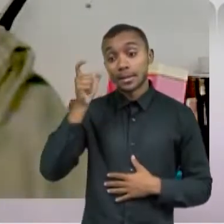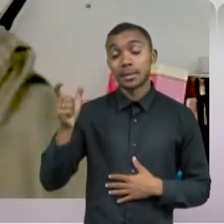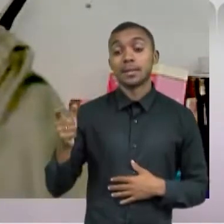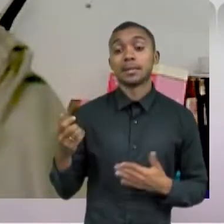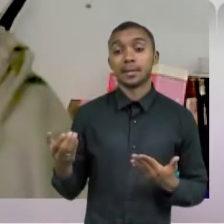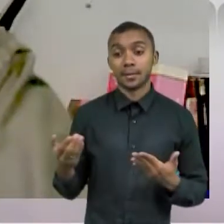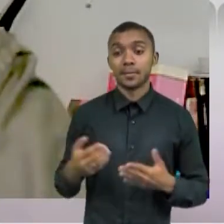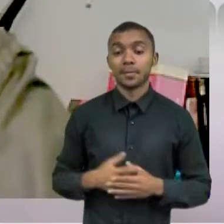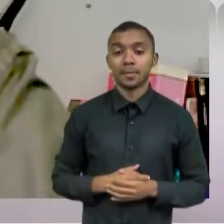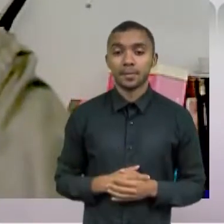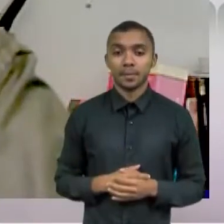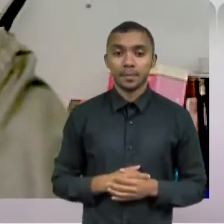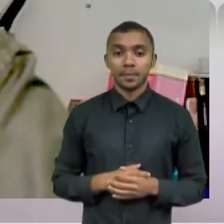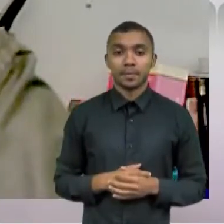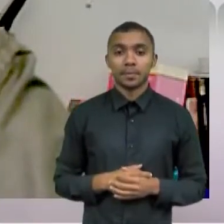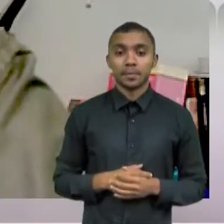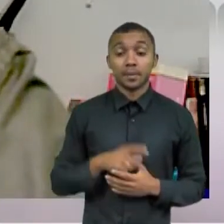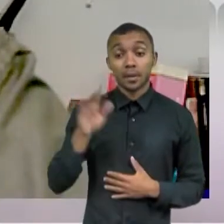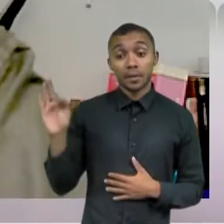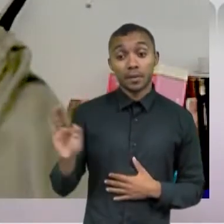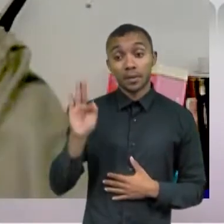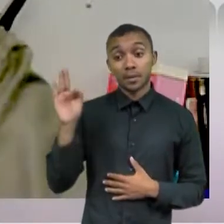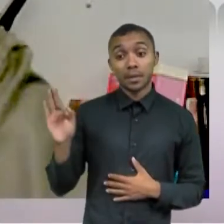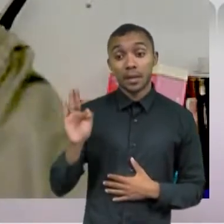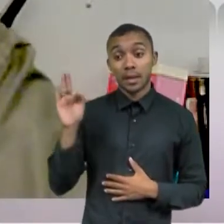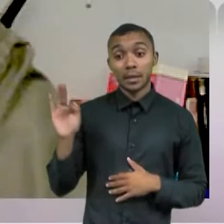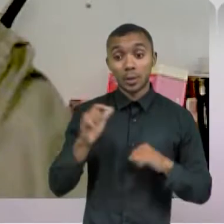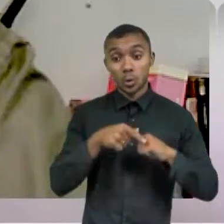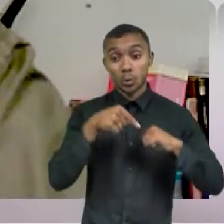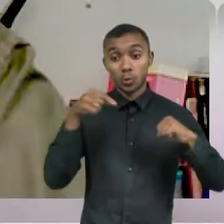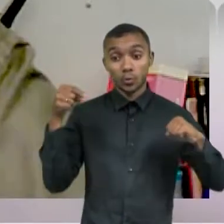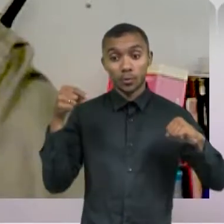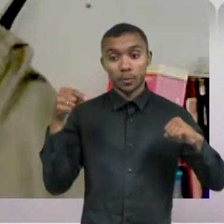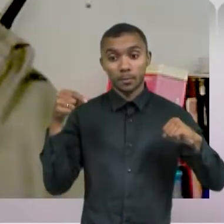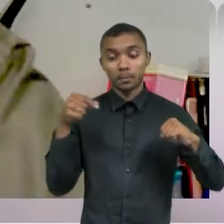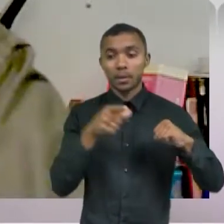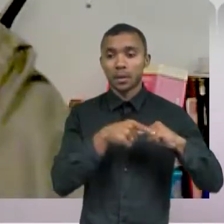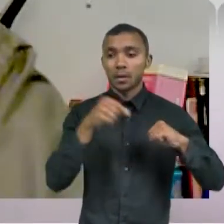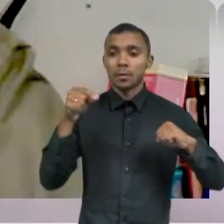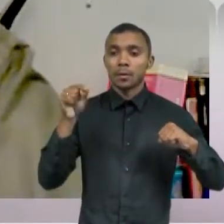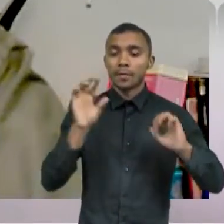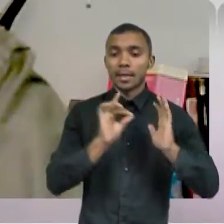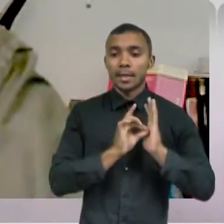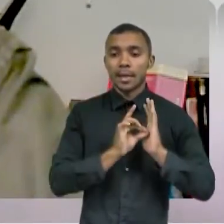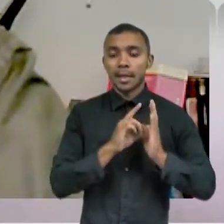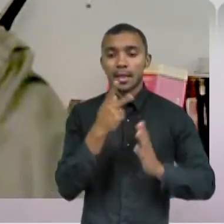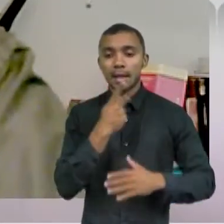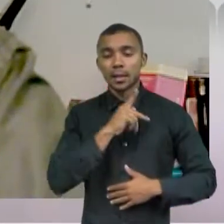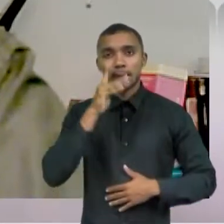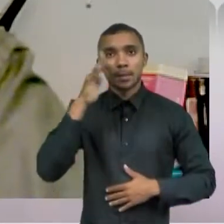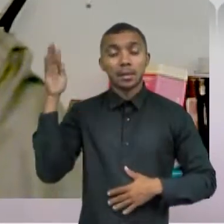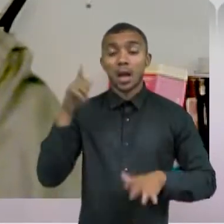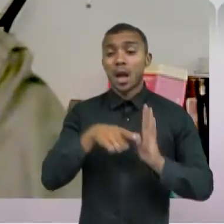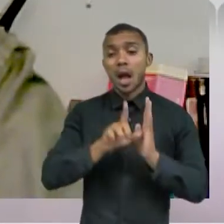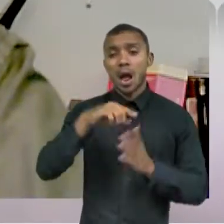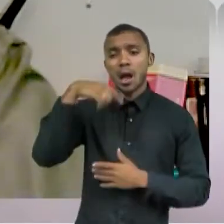Então, e a Unifor era assim outro sonho que foi considerado uma loucura na época